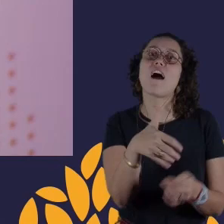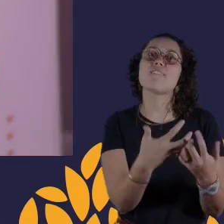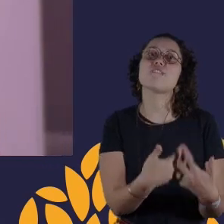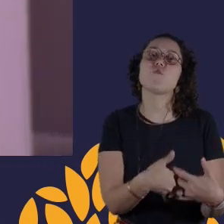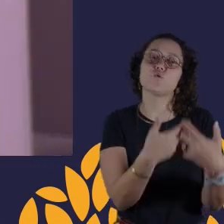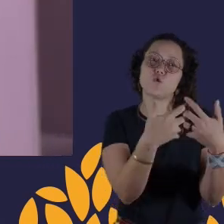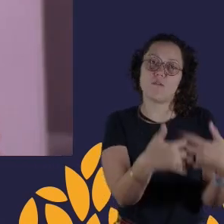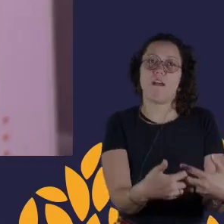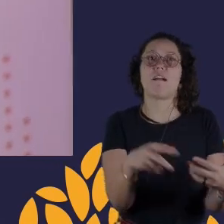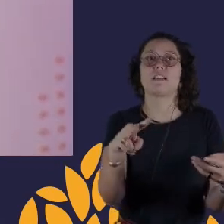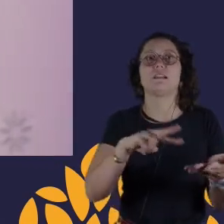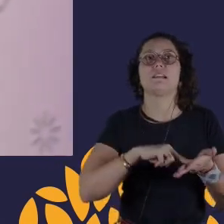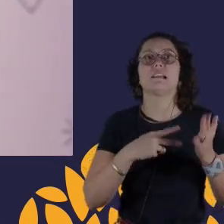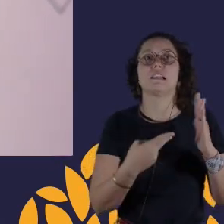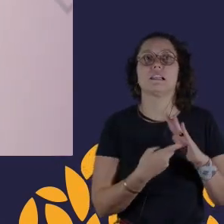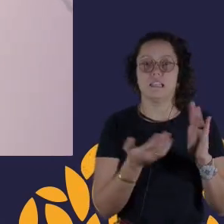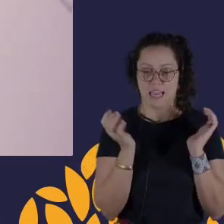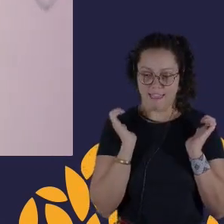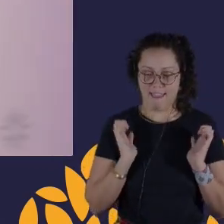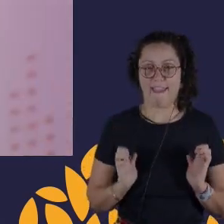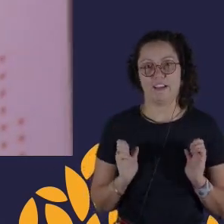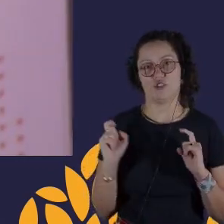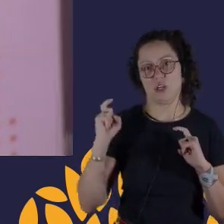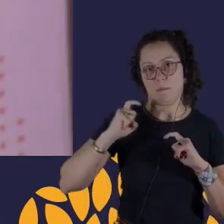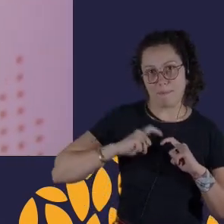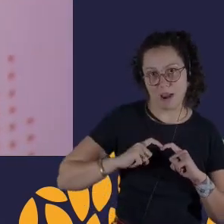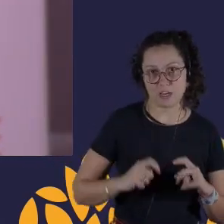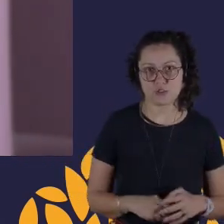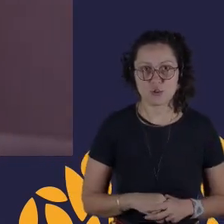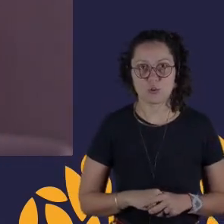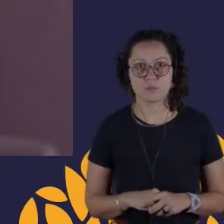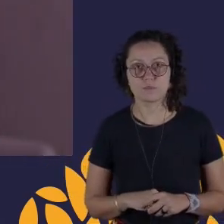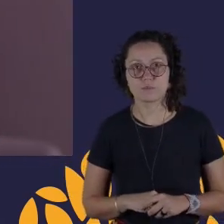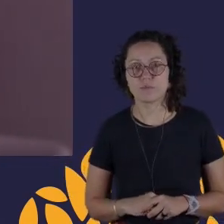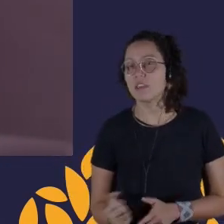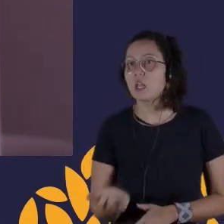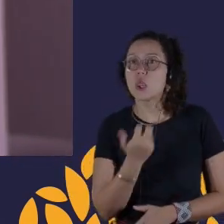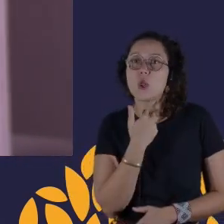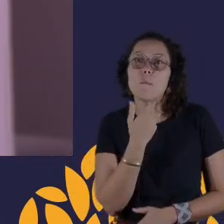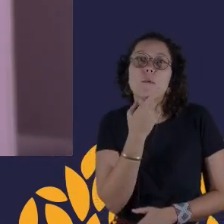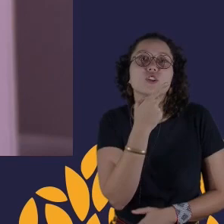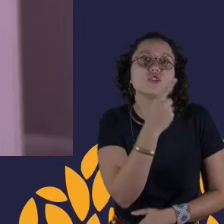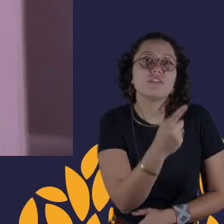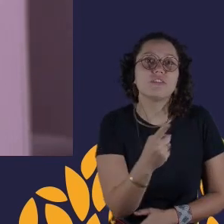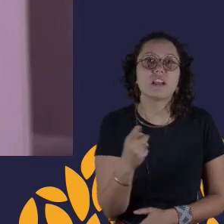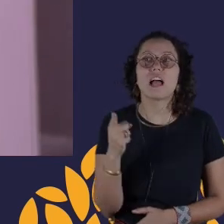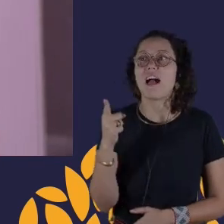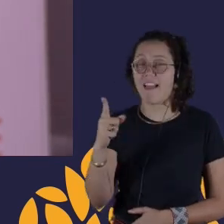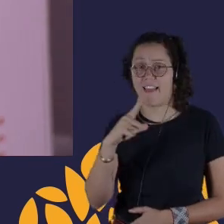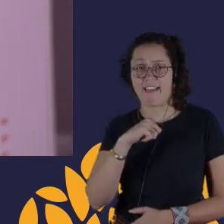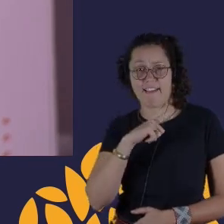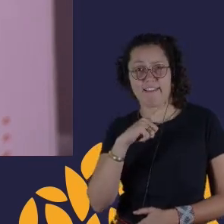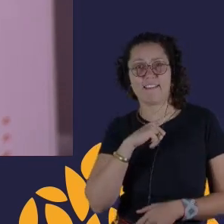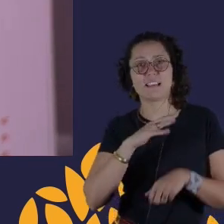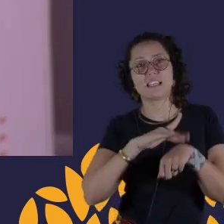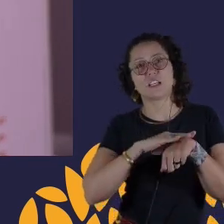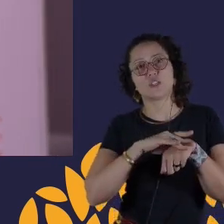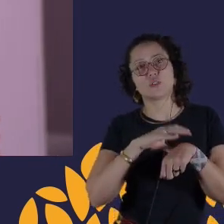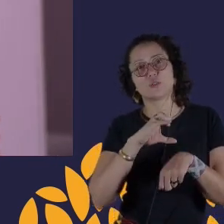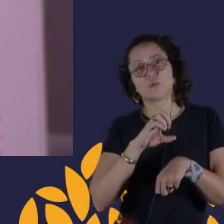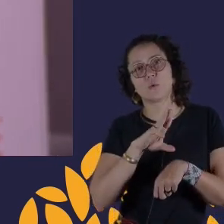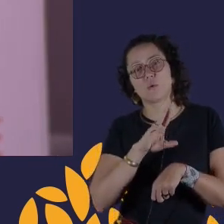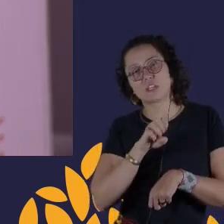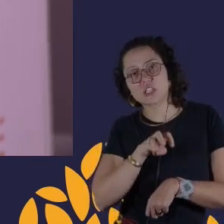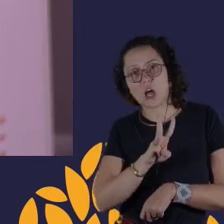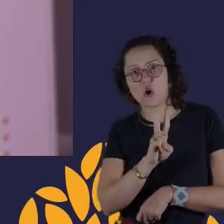postura ética que tem que ter um médico. Não pode dizer, não, ela tem Crohn. Sim, Crohn pode ser,